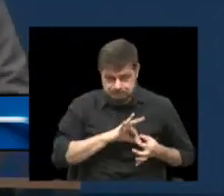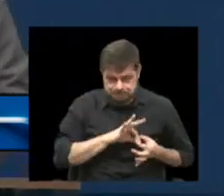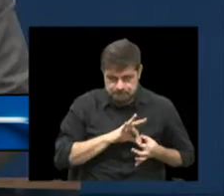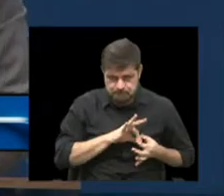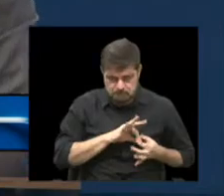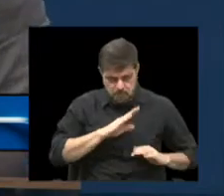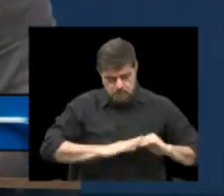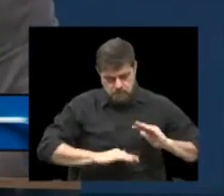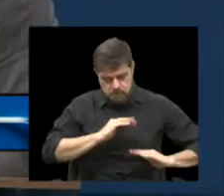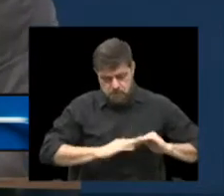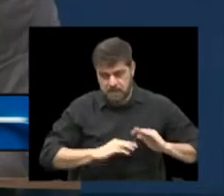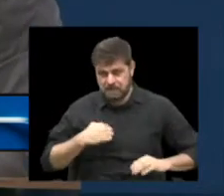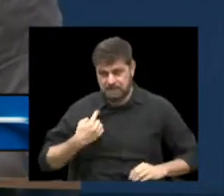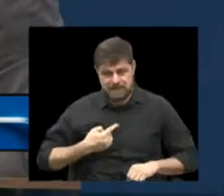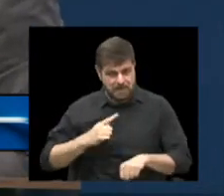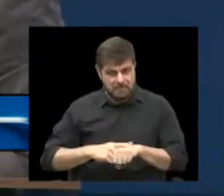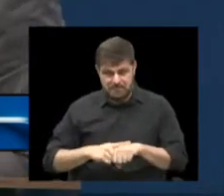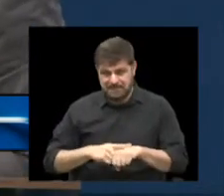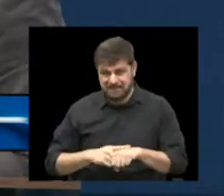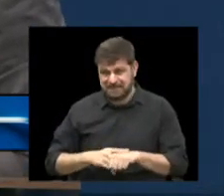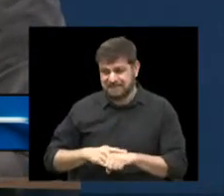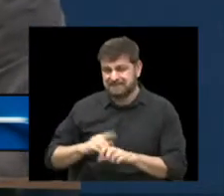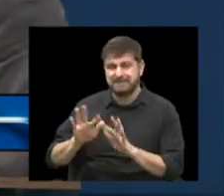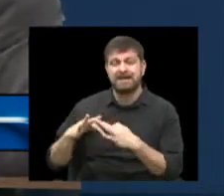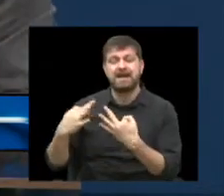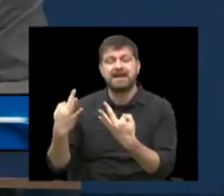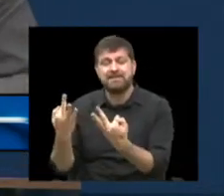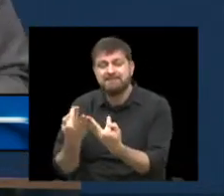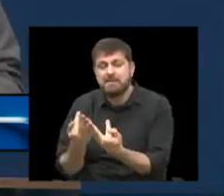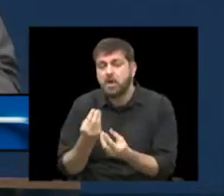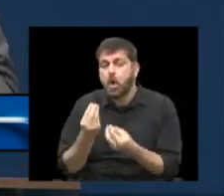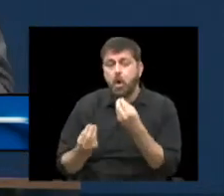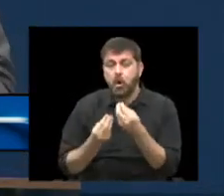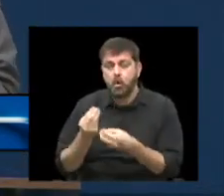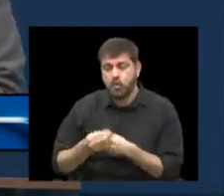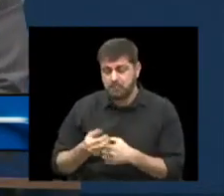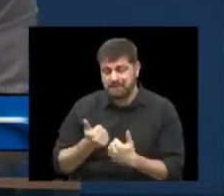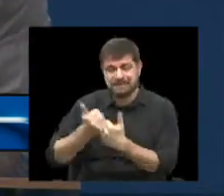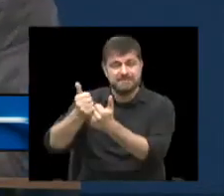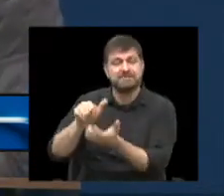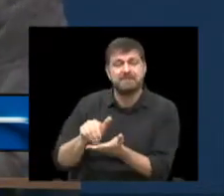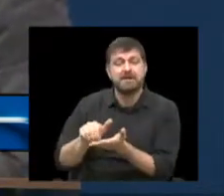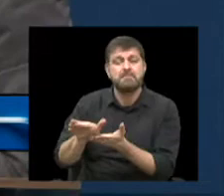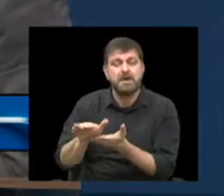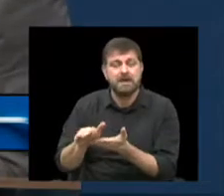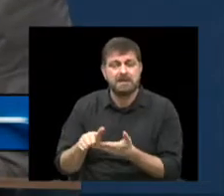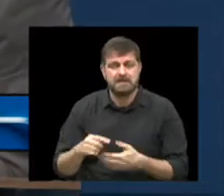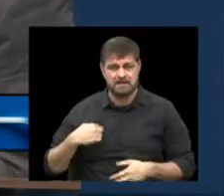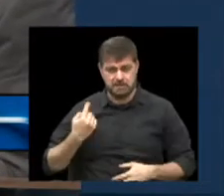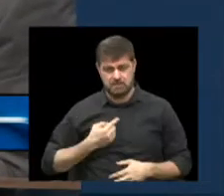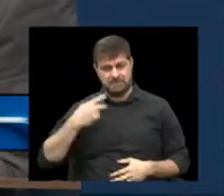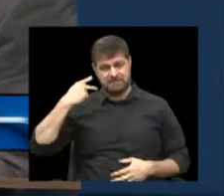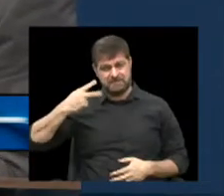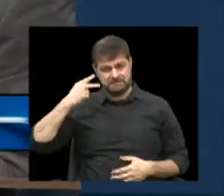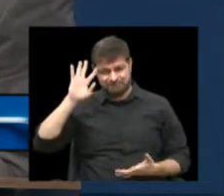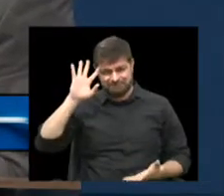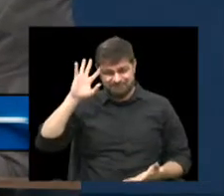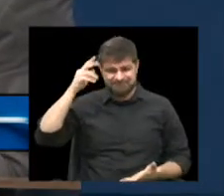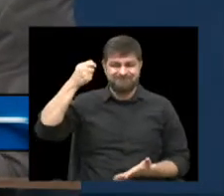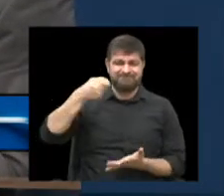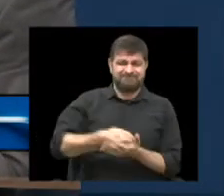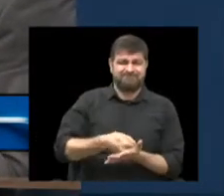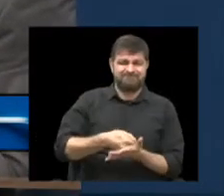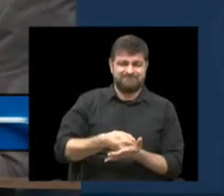momento em que muitas famílias vão ficar desamparadas e os vereadores dessa casa têm que tomar a decisão